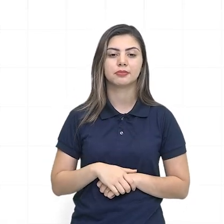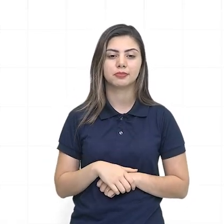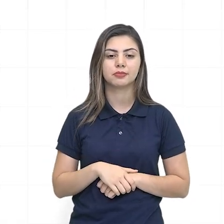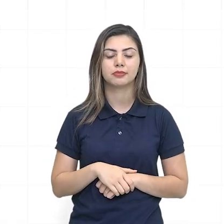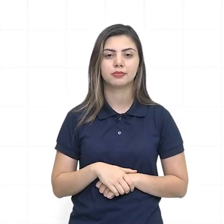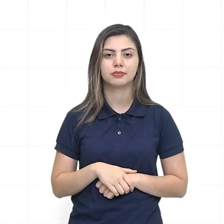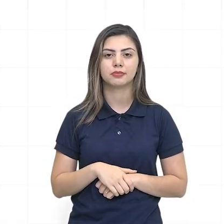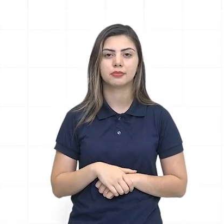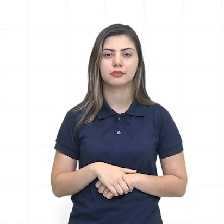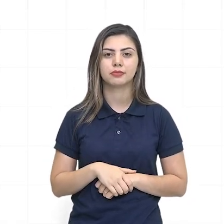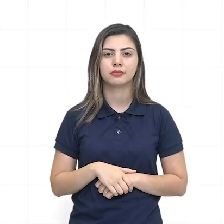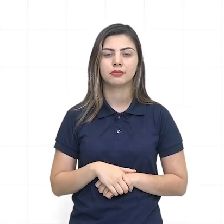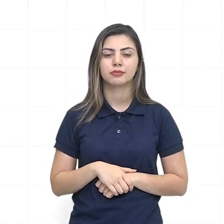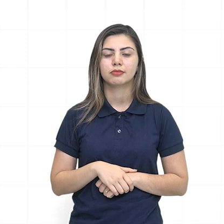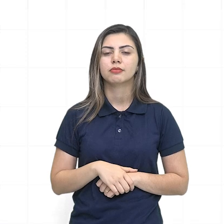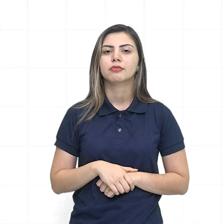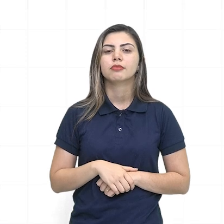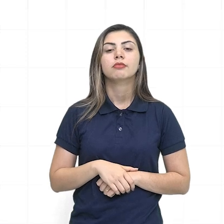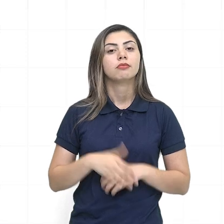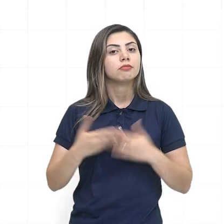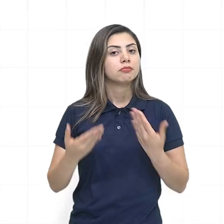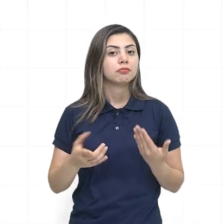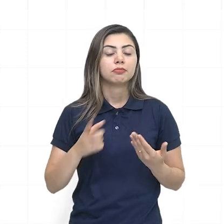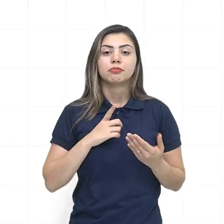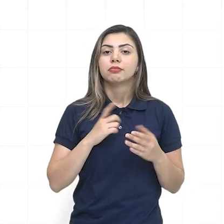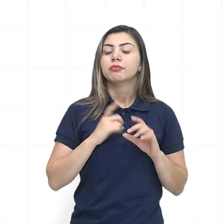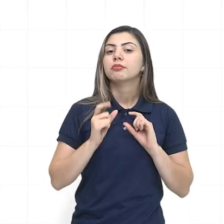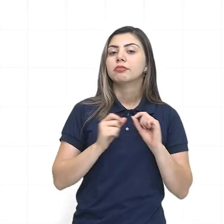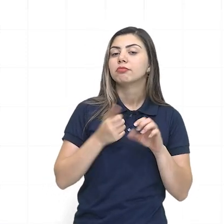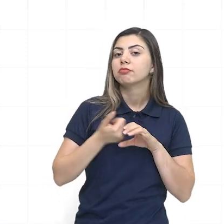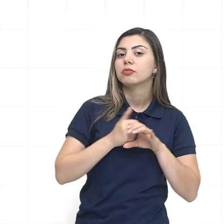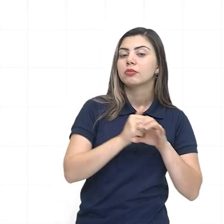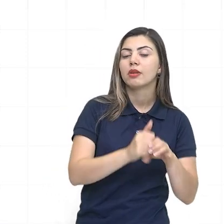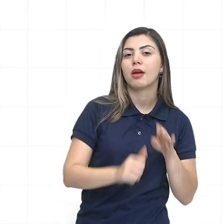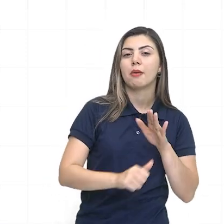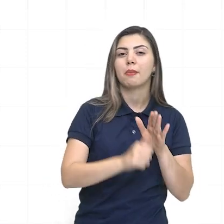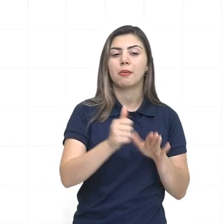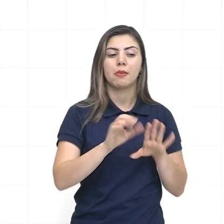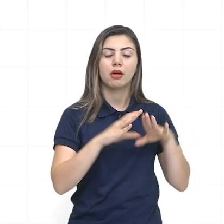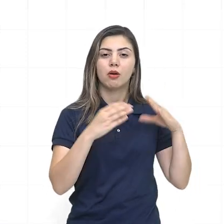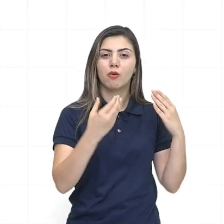um adendo. Enquanto que no cristianismo, as primeiras